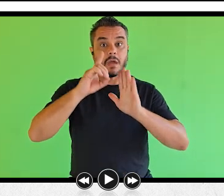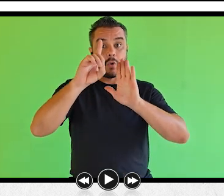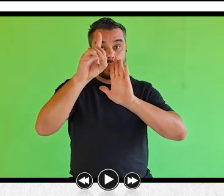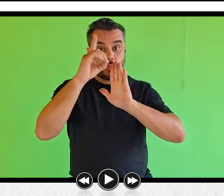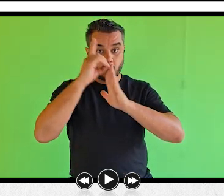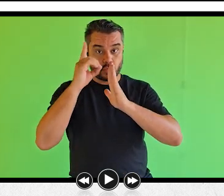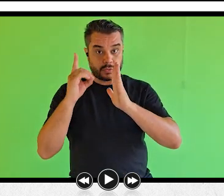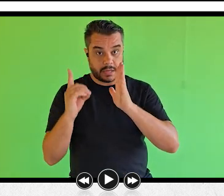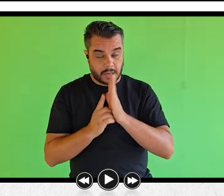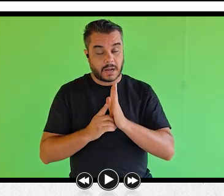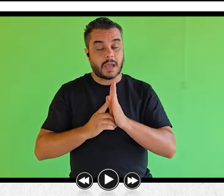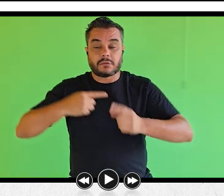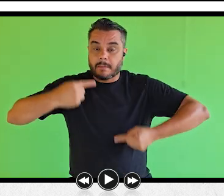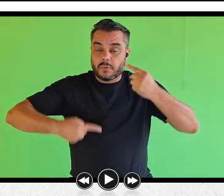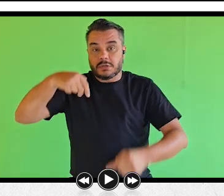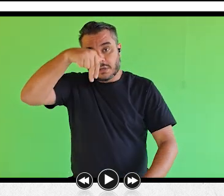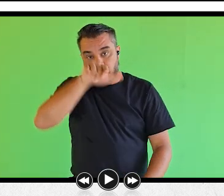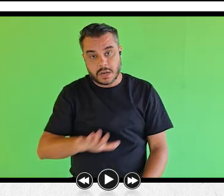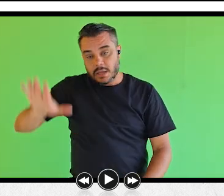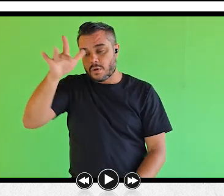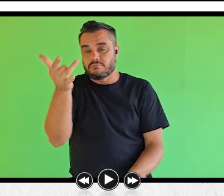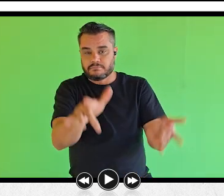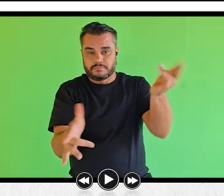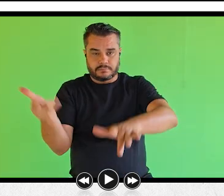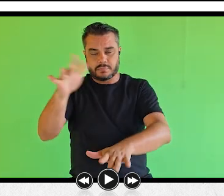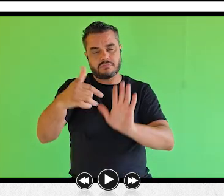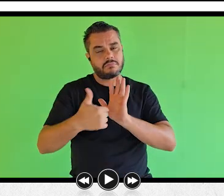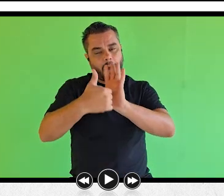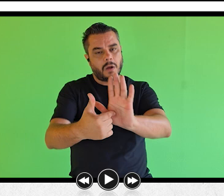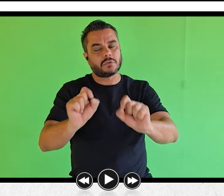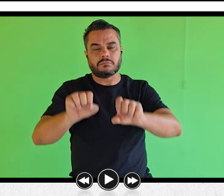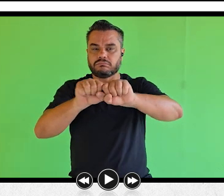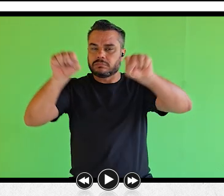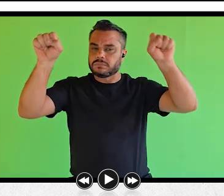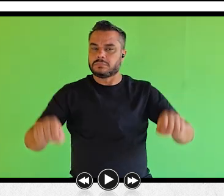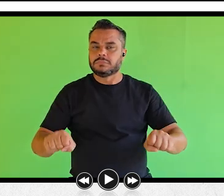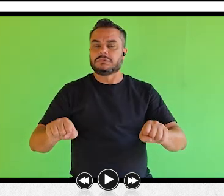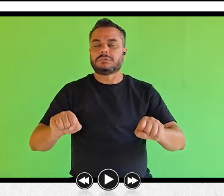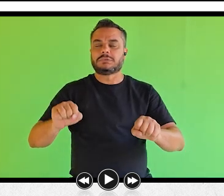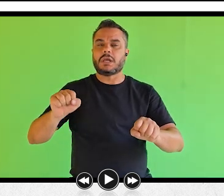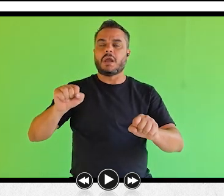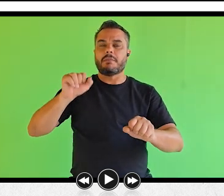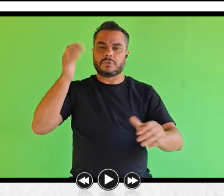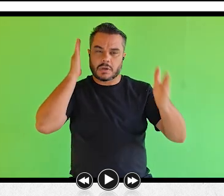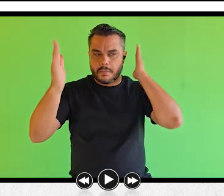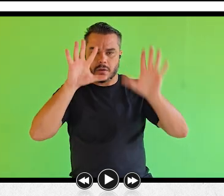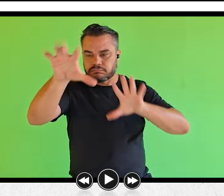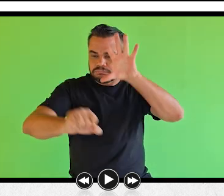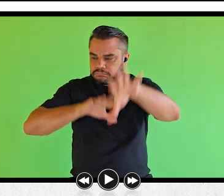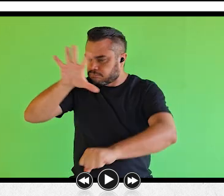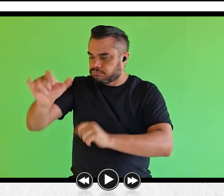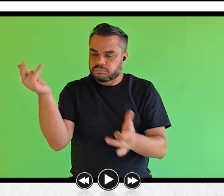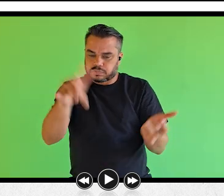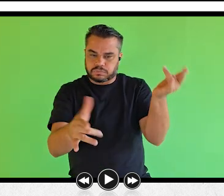ele menciona que o sistema de coleta seletiva de resíduos sólidos priorizará a participação de cooperativas